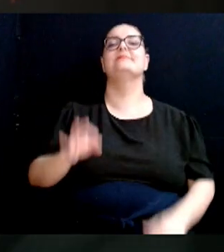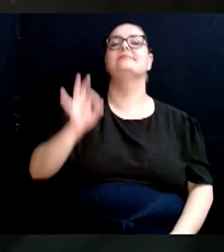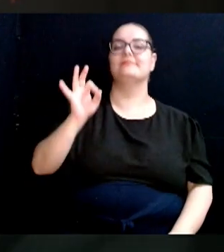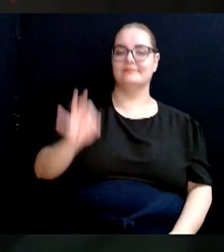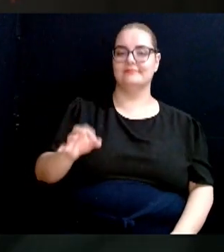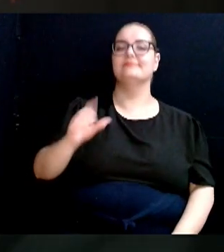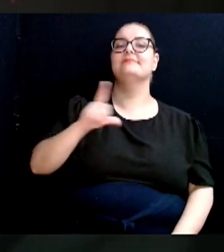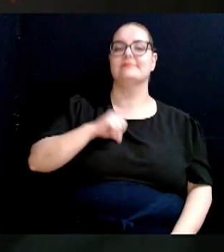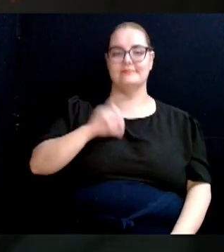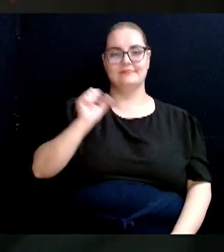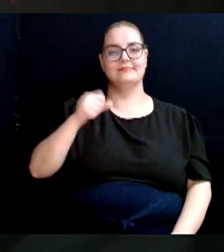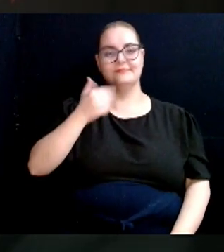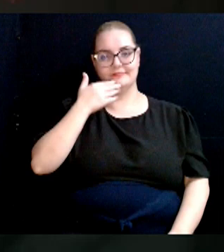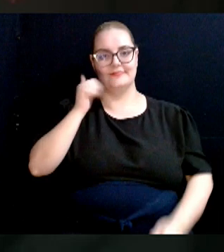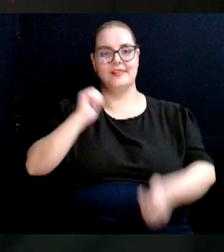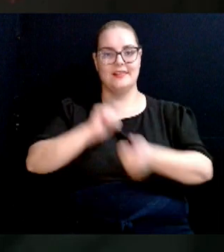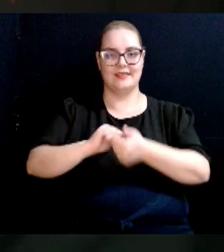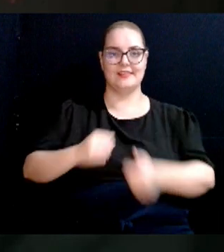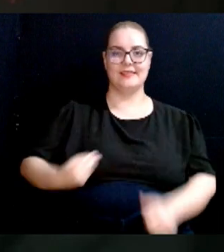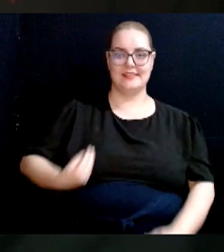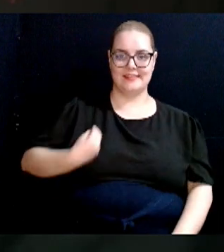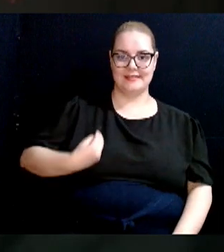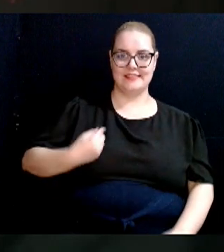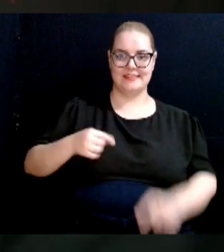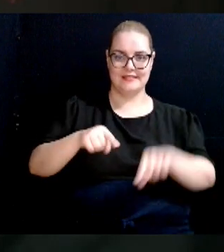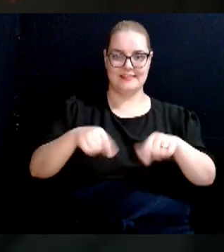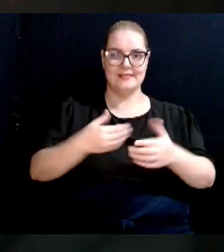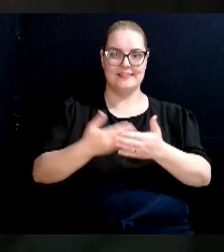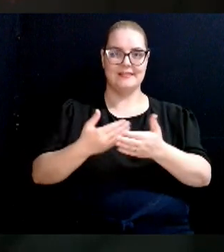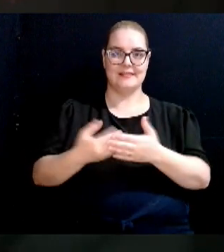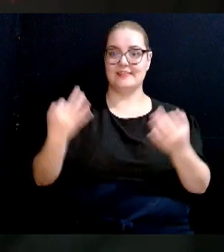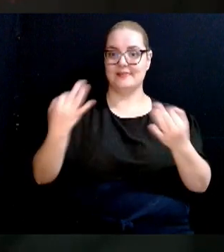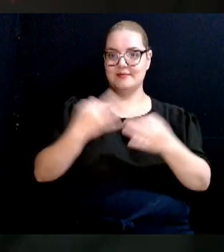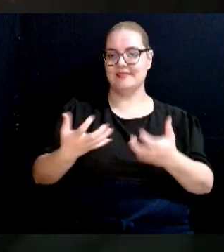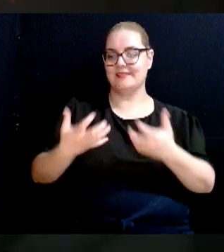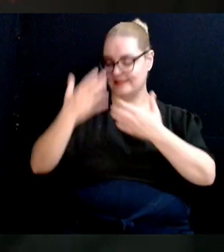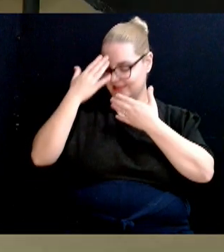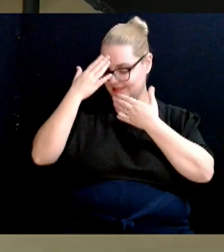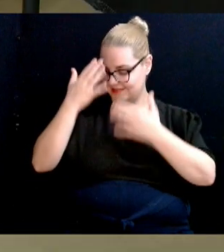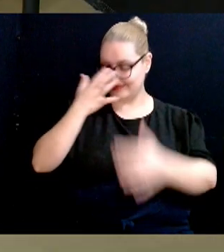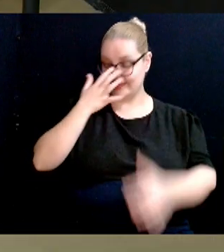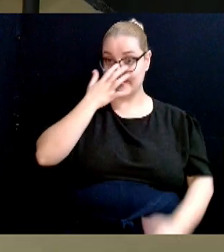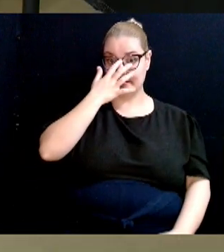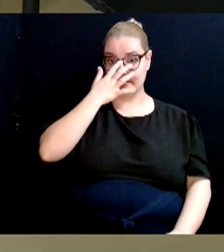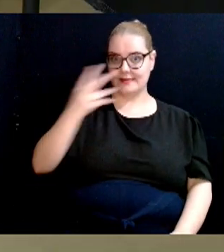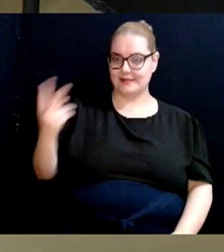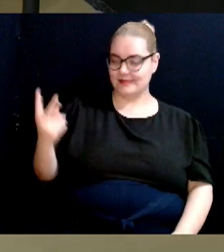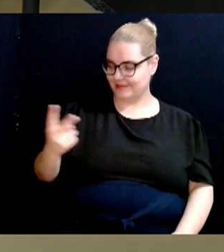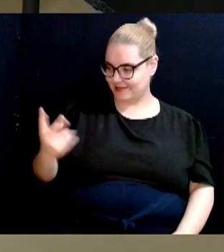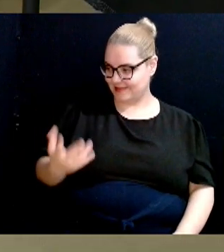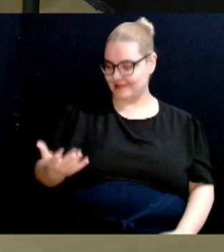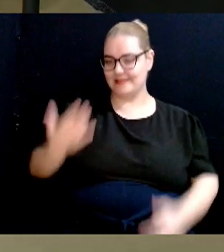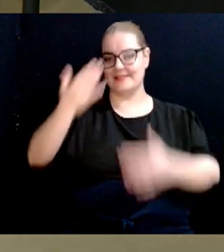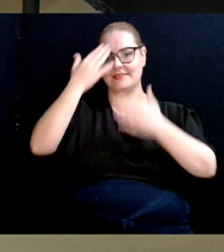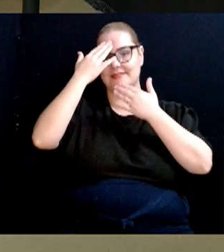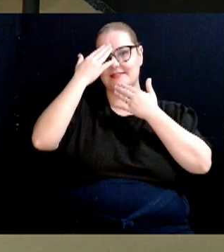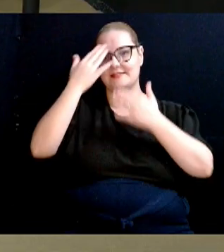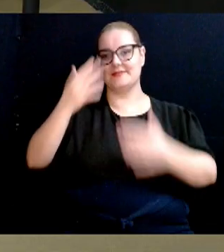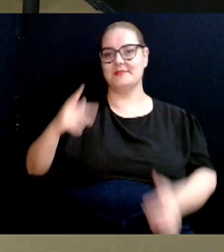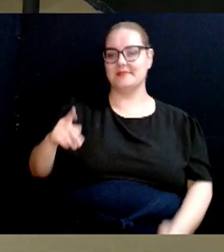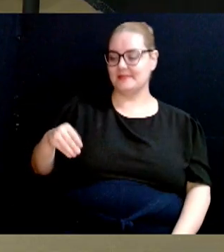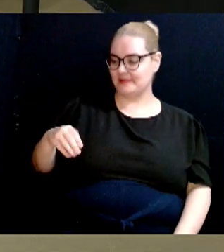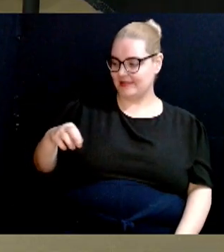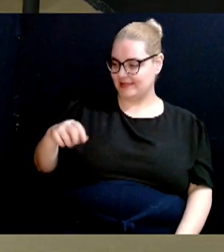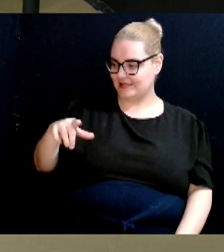melhor qualidade de vida. A sala de aula é tudo de bom. Eu quero agradecer a participação de vocês. Muito obrigada, Marcela, pela sua participação,